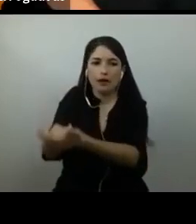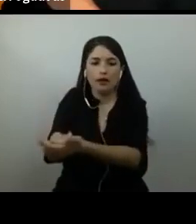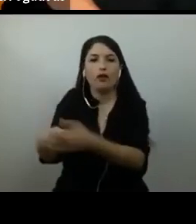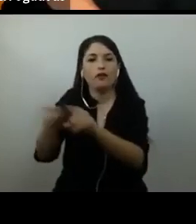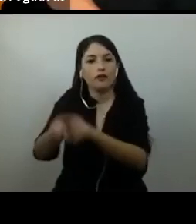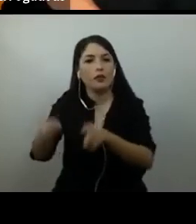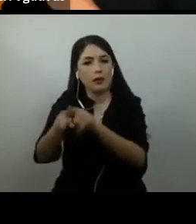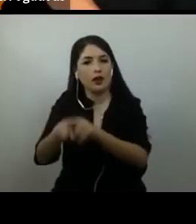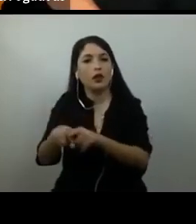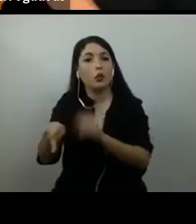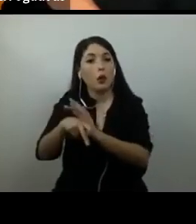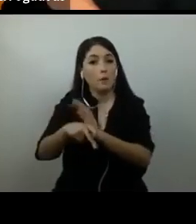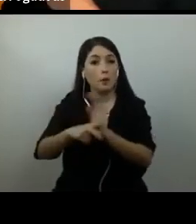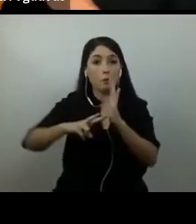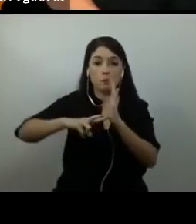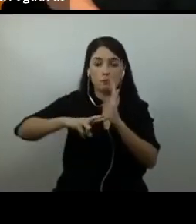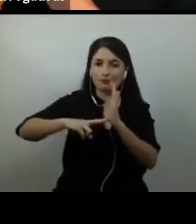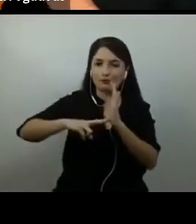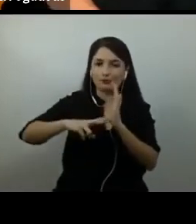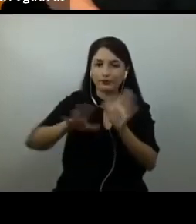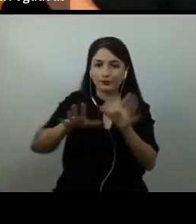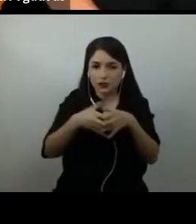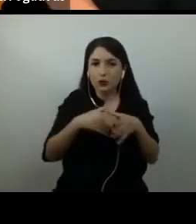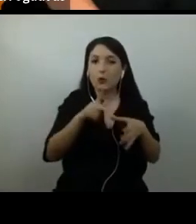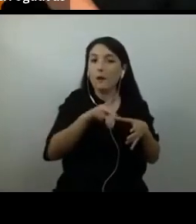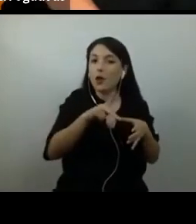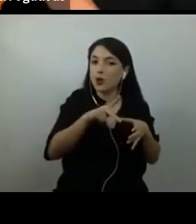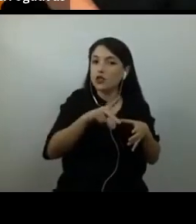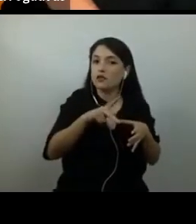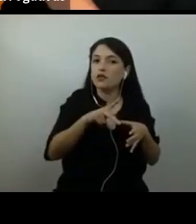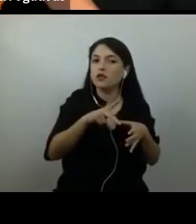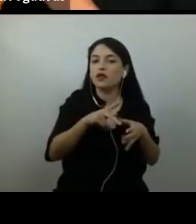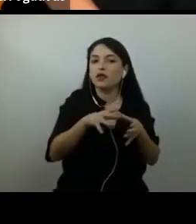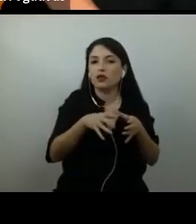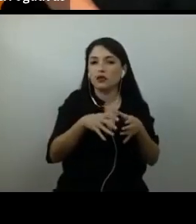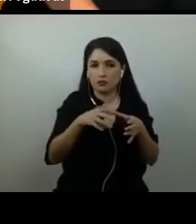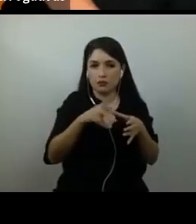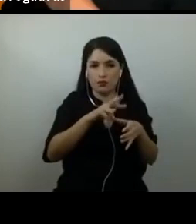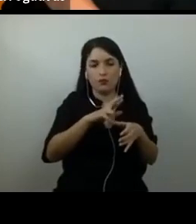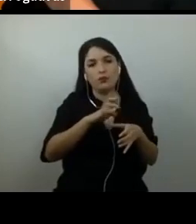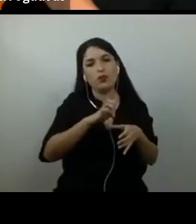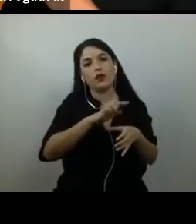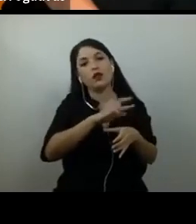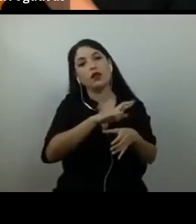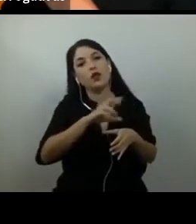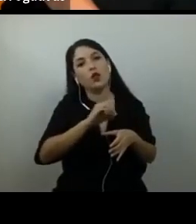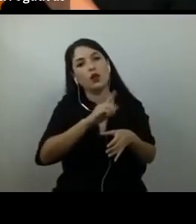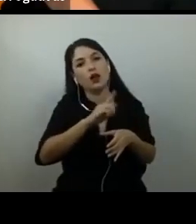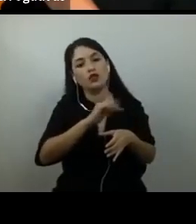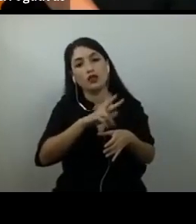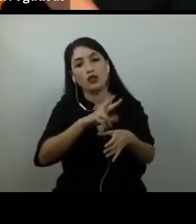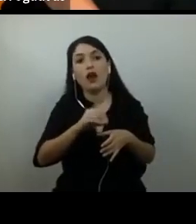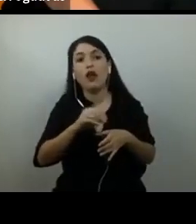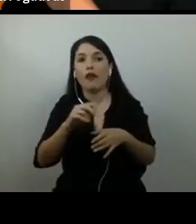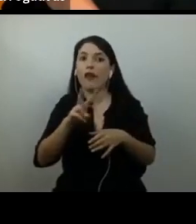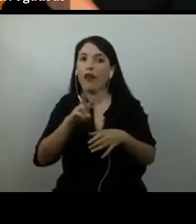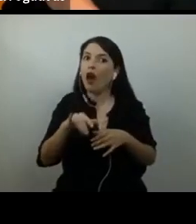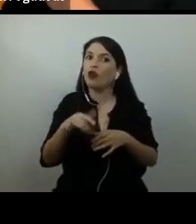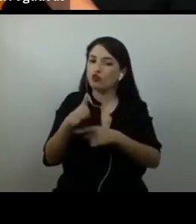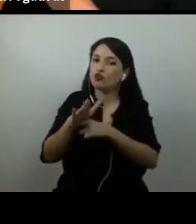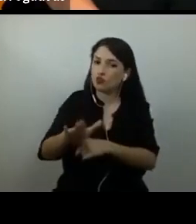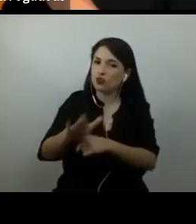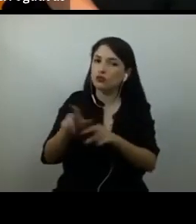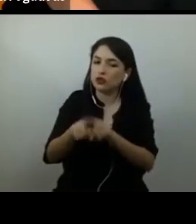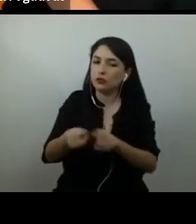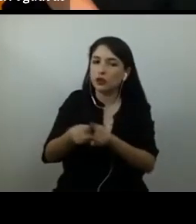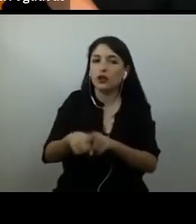participando disso. Mas eu gostaria, Fernando, o nosso manifesto é muito claro, né? Inclusive, ao final, no parágrafo final, ele deixa claro que existe a